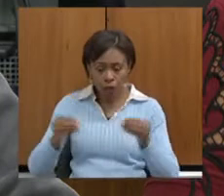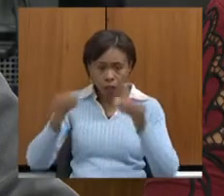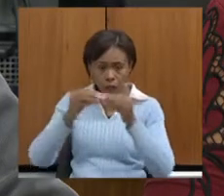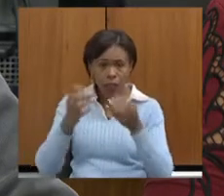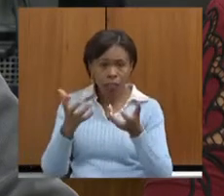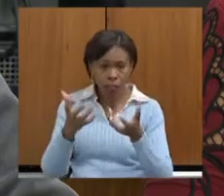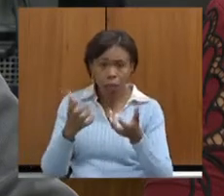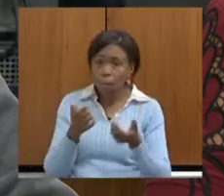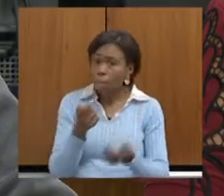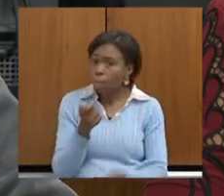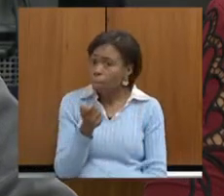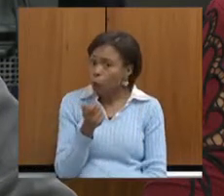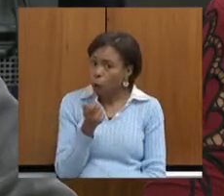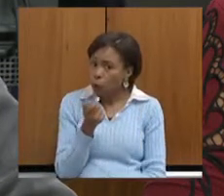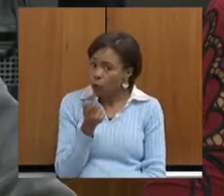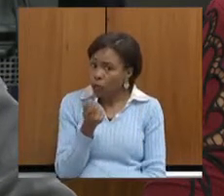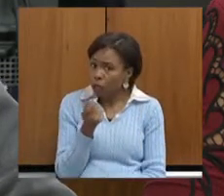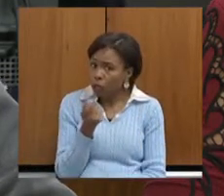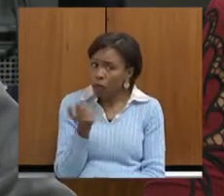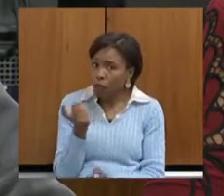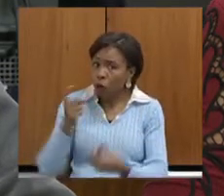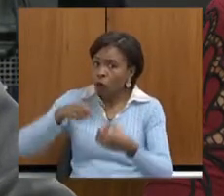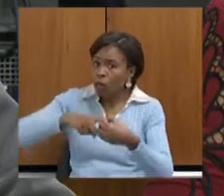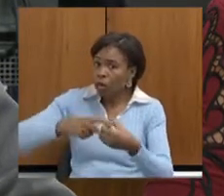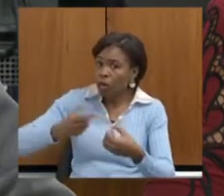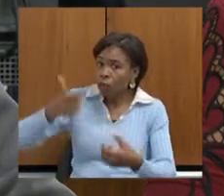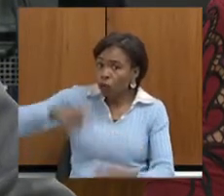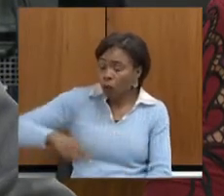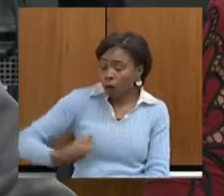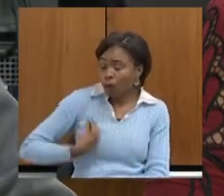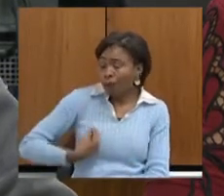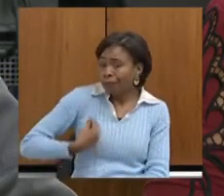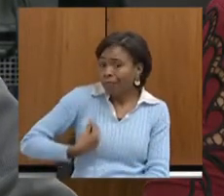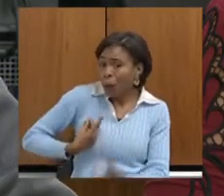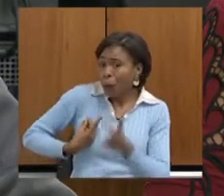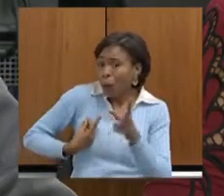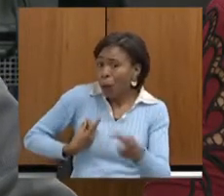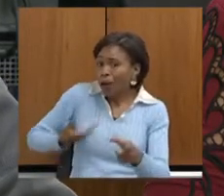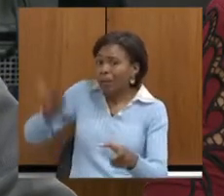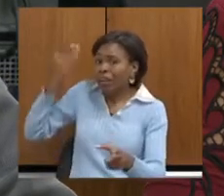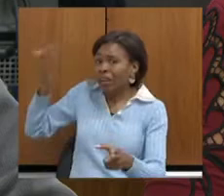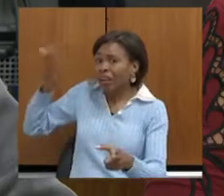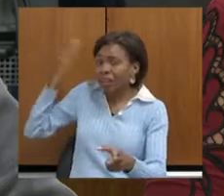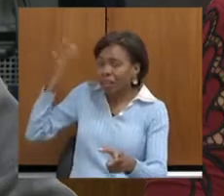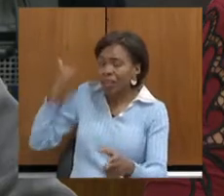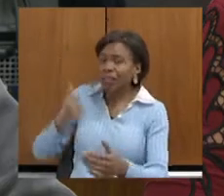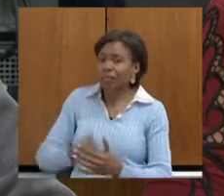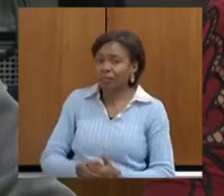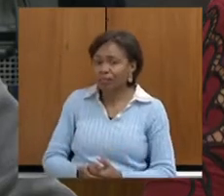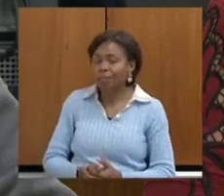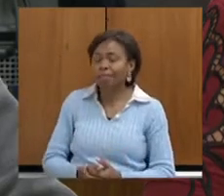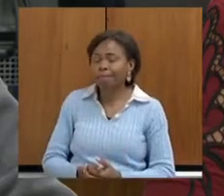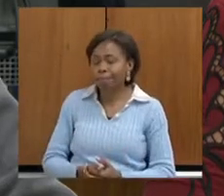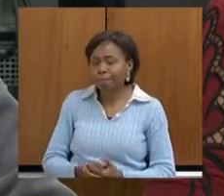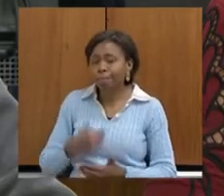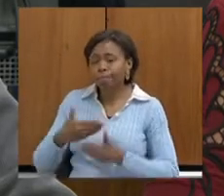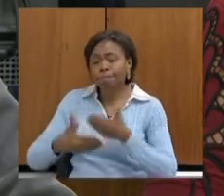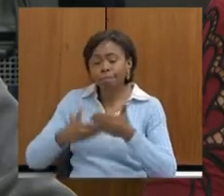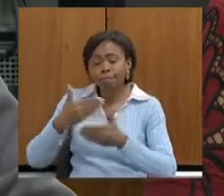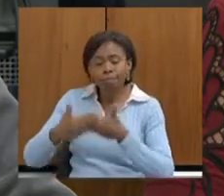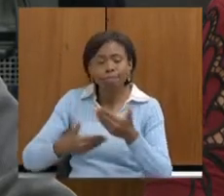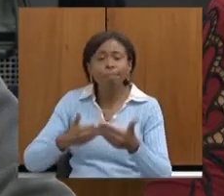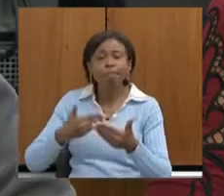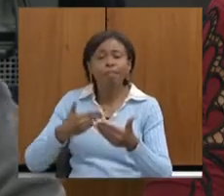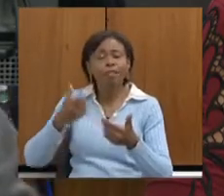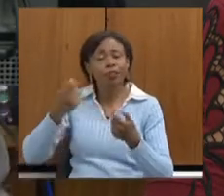pouca é retomar o modo de vida que nossa senhora que fala forte né Então nesse passar de operação queremos o que a